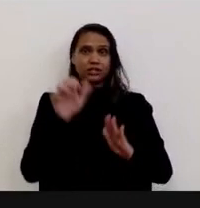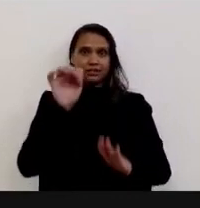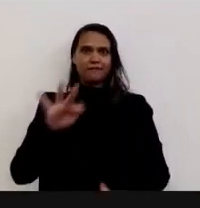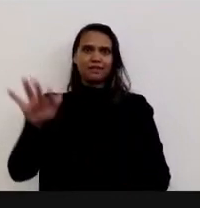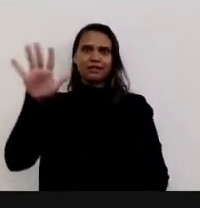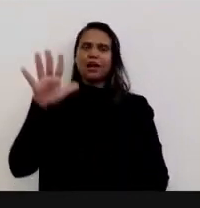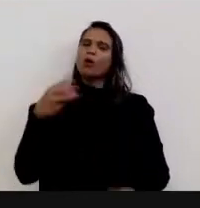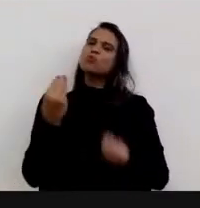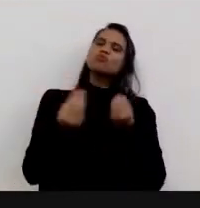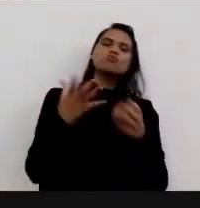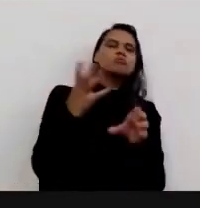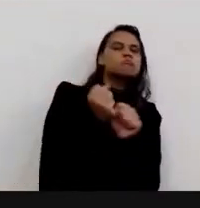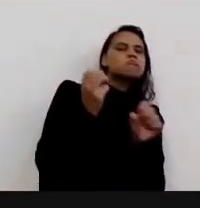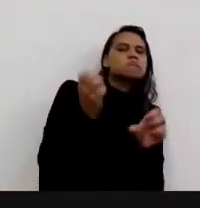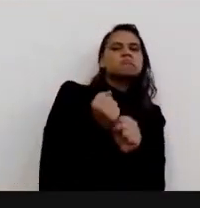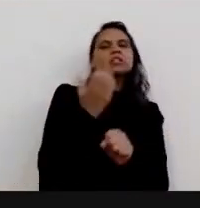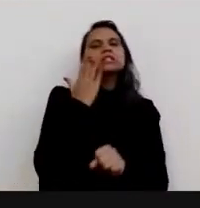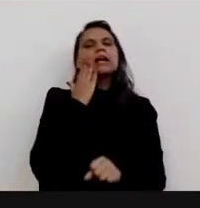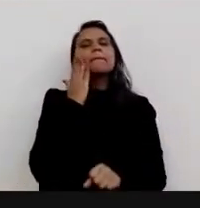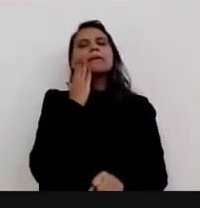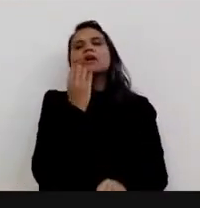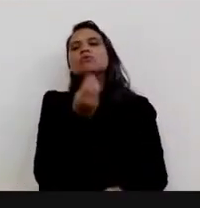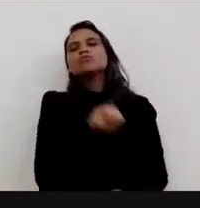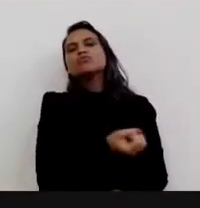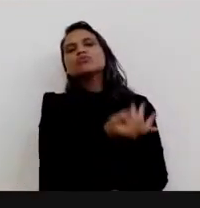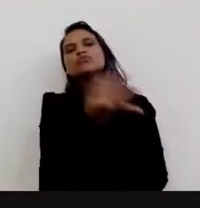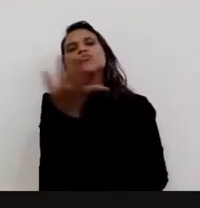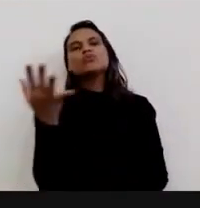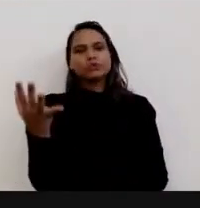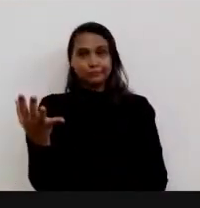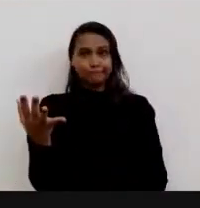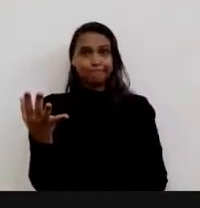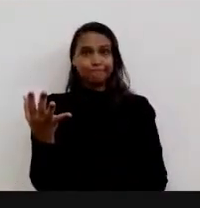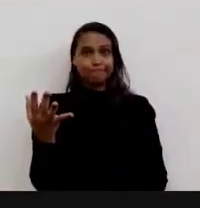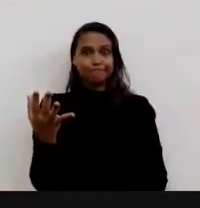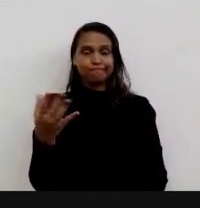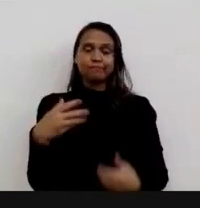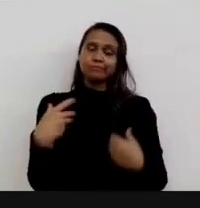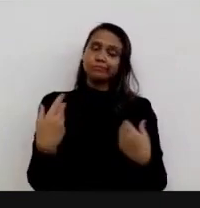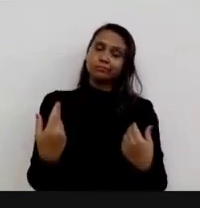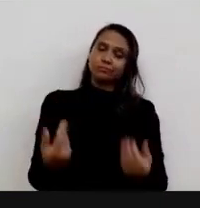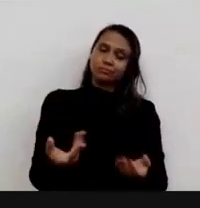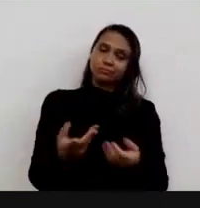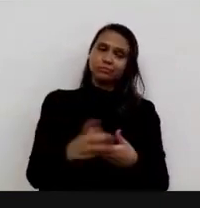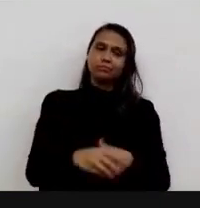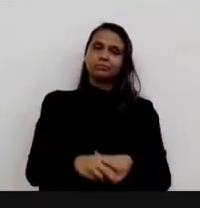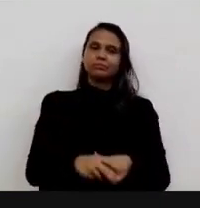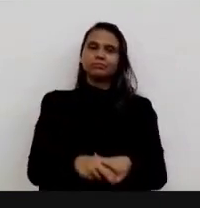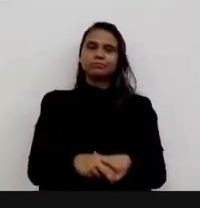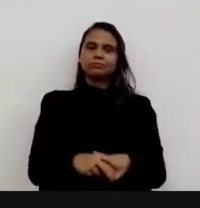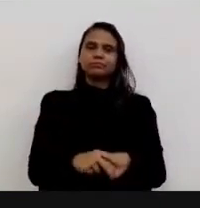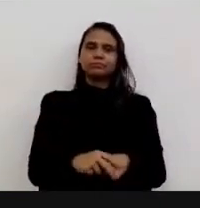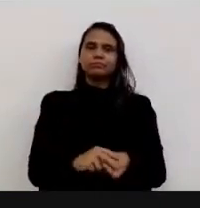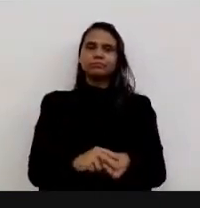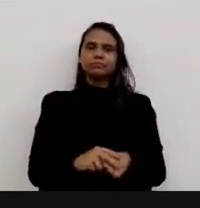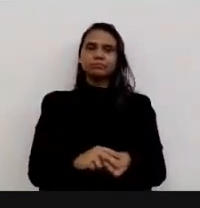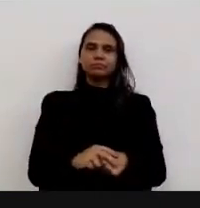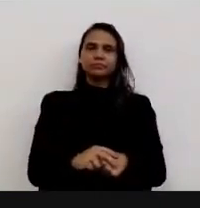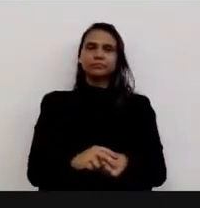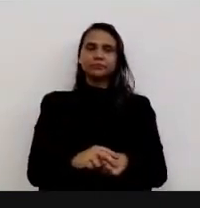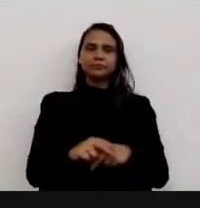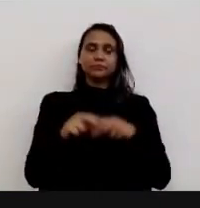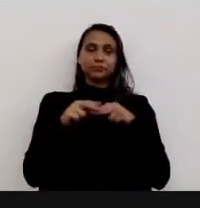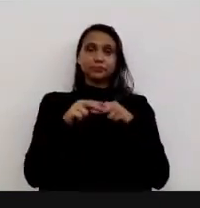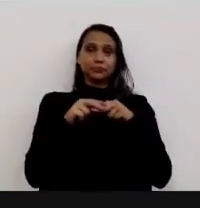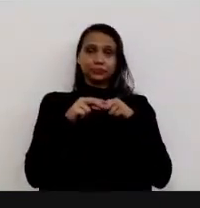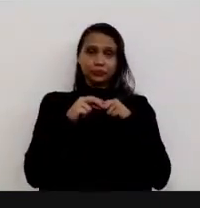tem como saber, né, quanto que ele gastou ou quanto que ele diz ter gastado, né? Então, isso aí deu